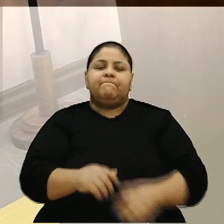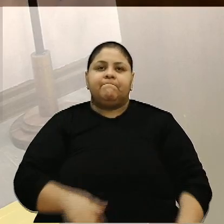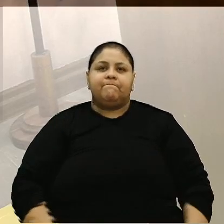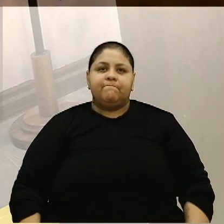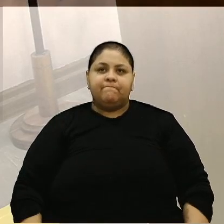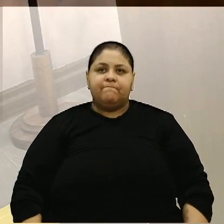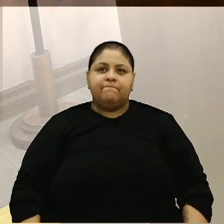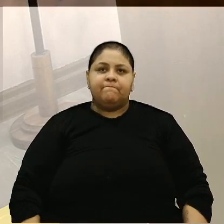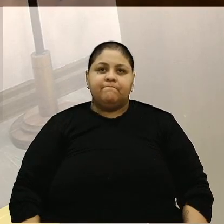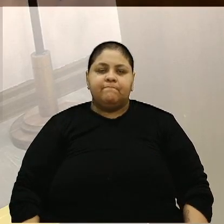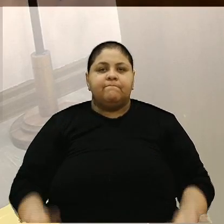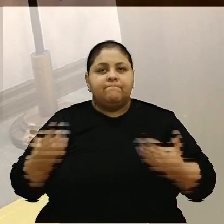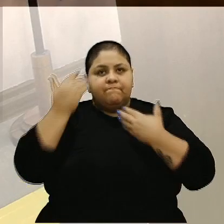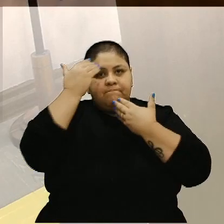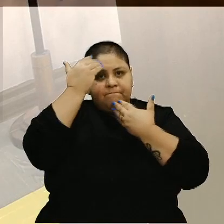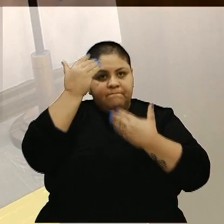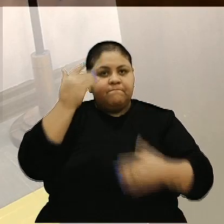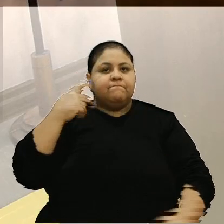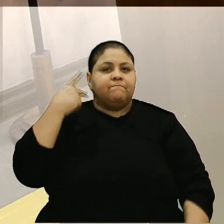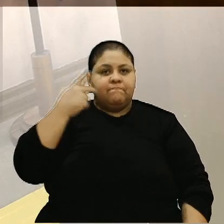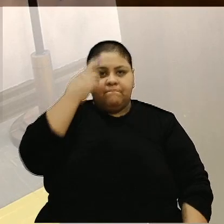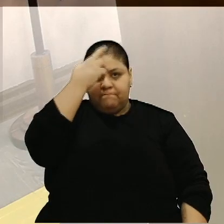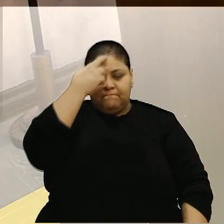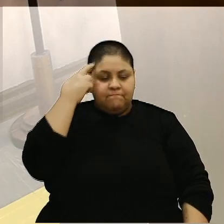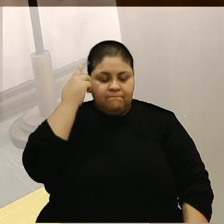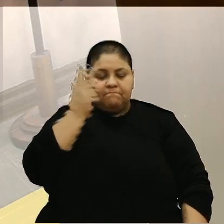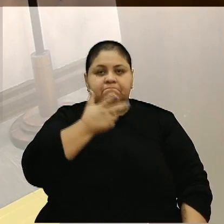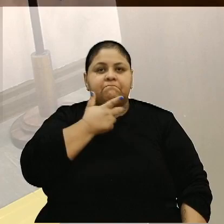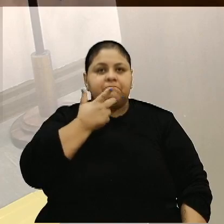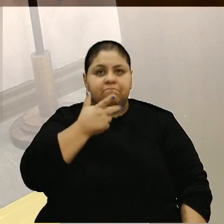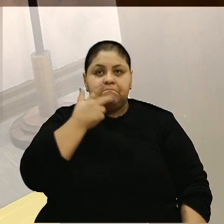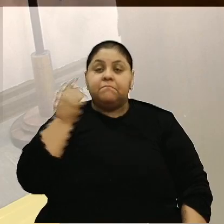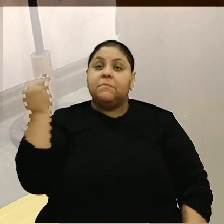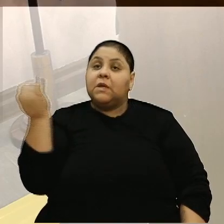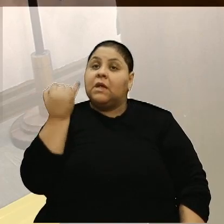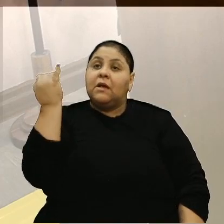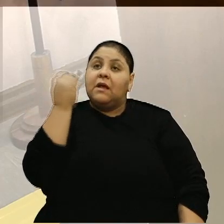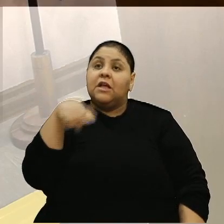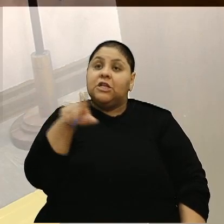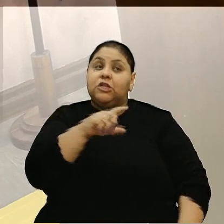vereador Rafael, pela sua contribuição. E é importante que a gente